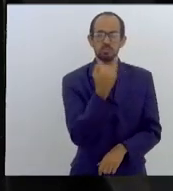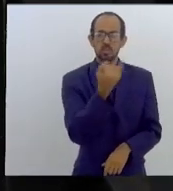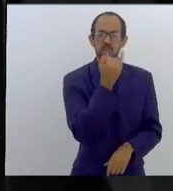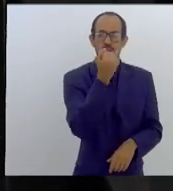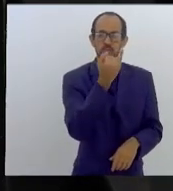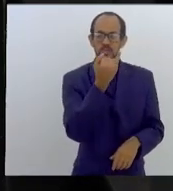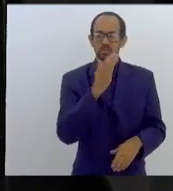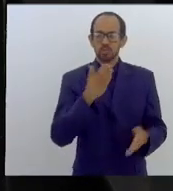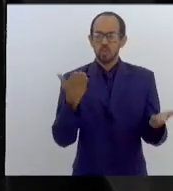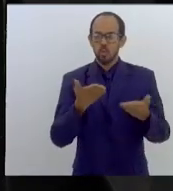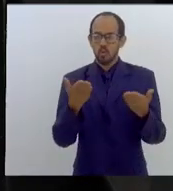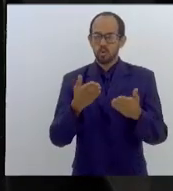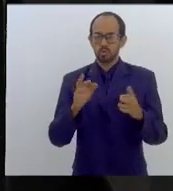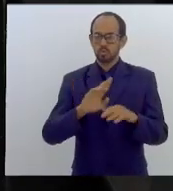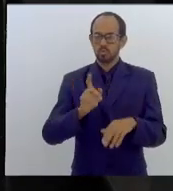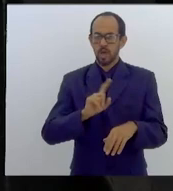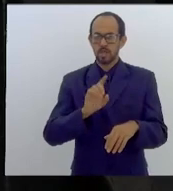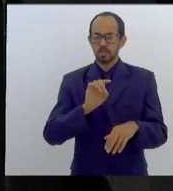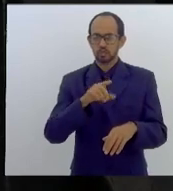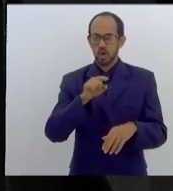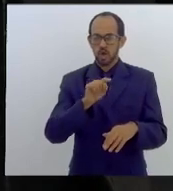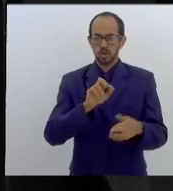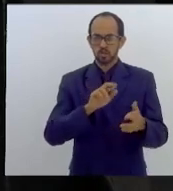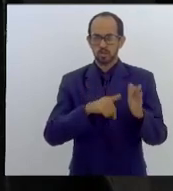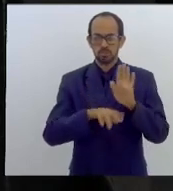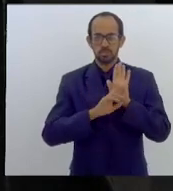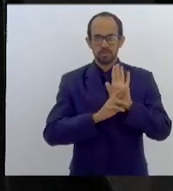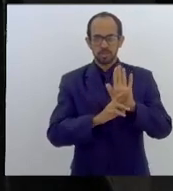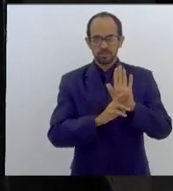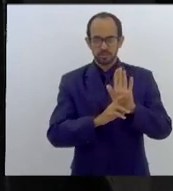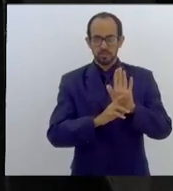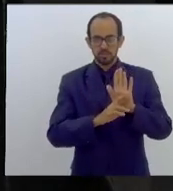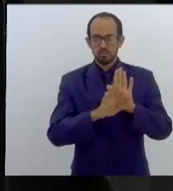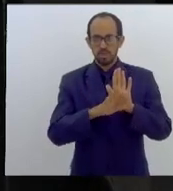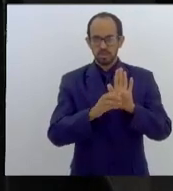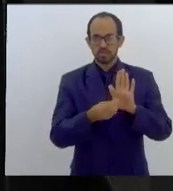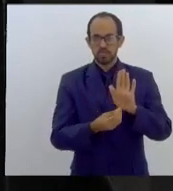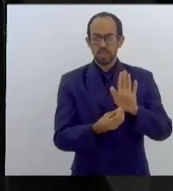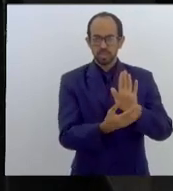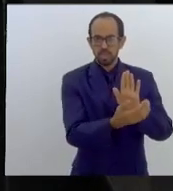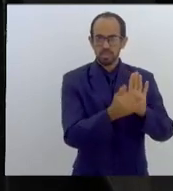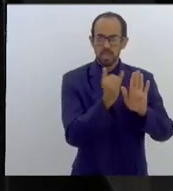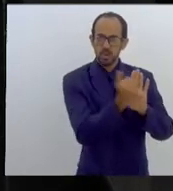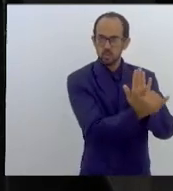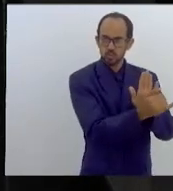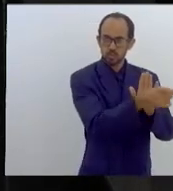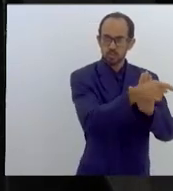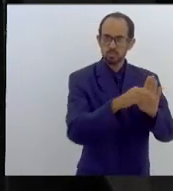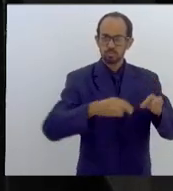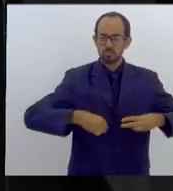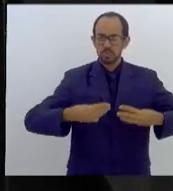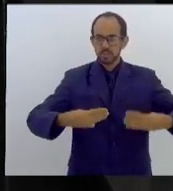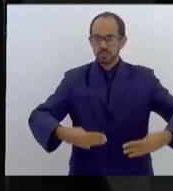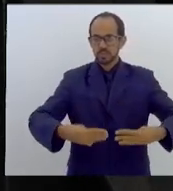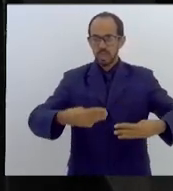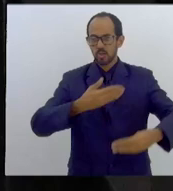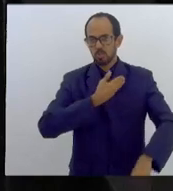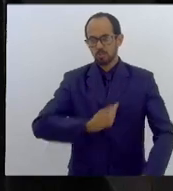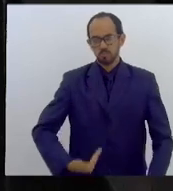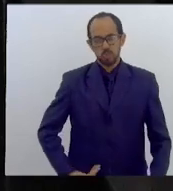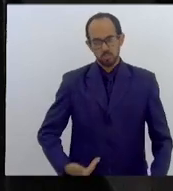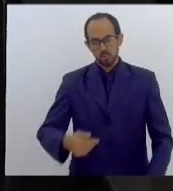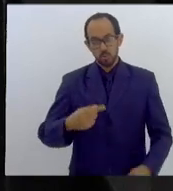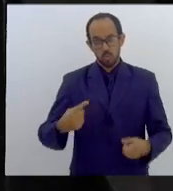hoje, não apenas de representação, mas uma denúncia já oferecida pelo Ministério Público Eleitoral contra o governador, contra